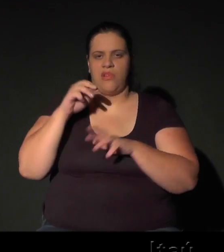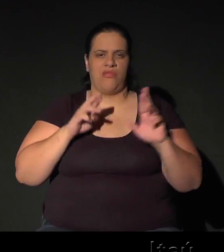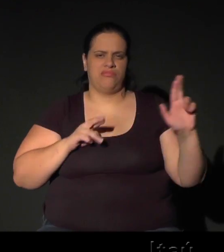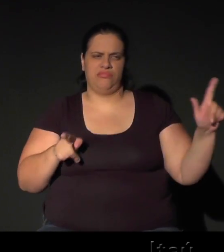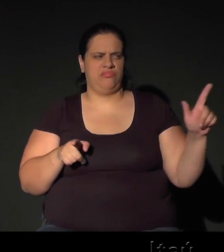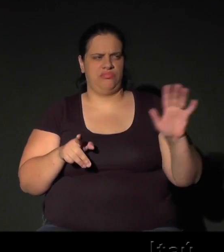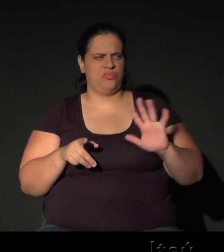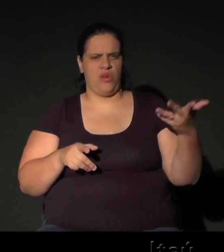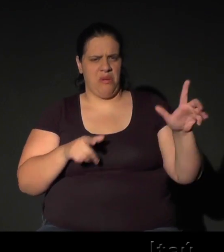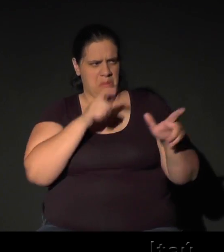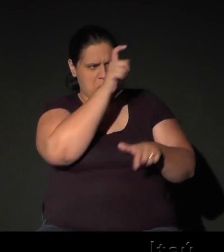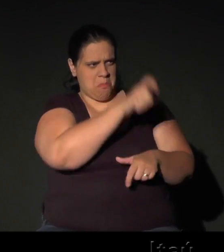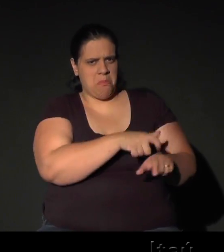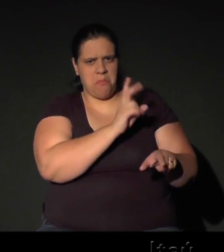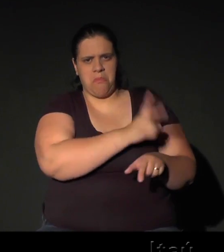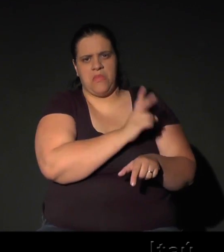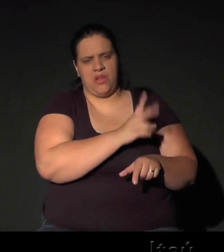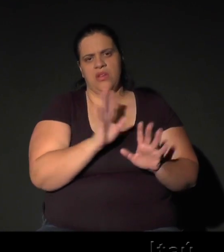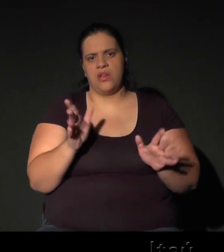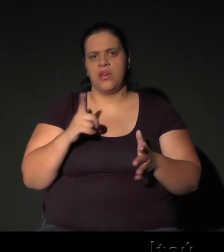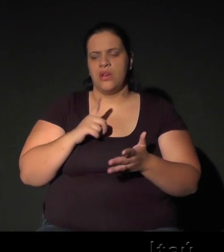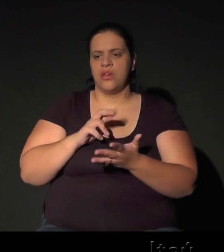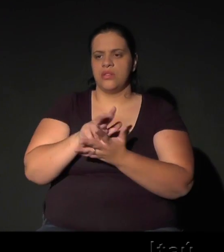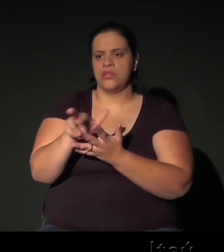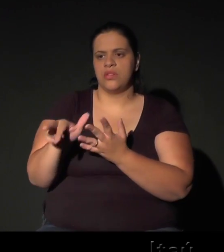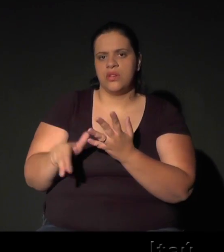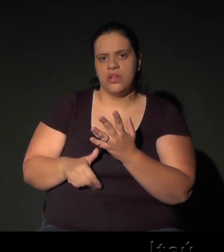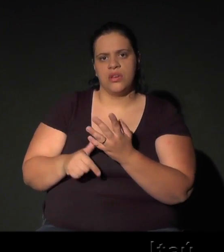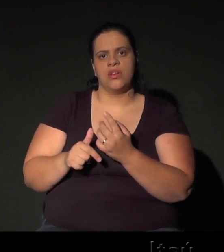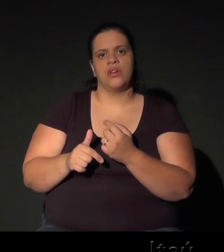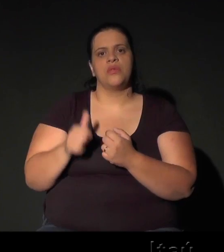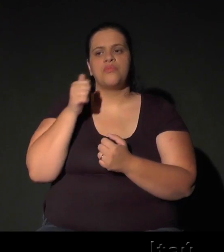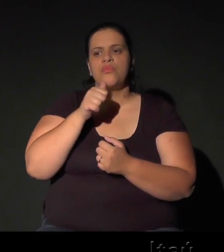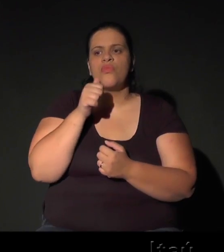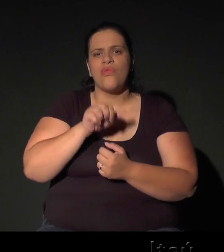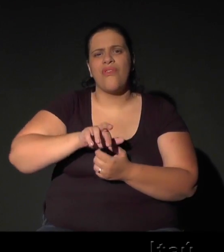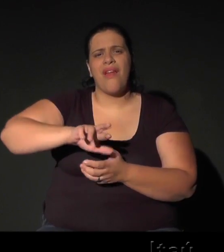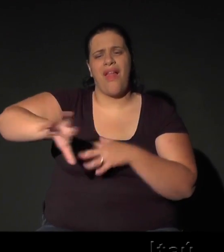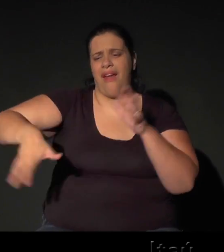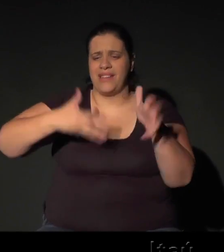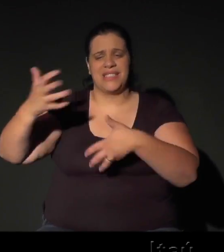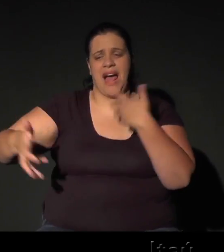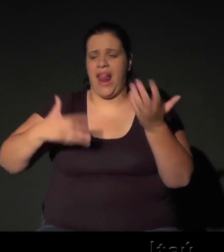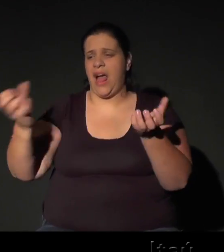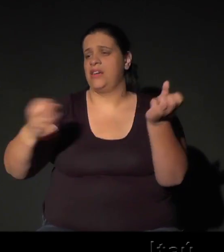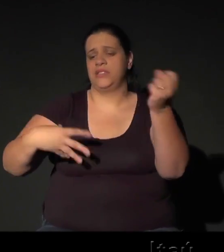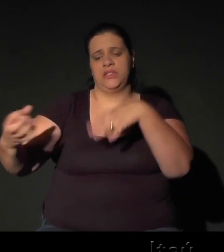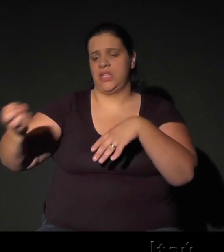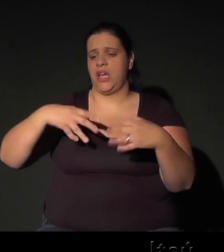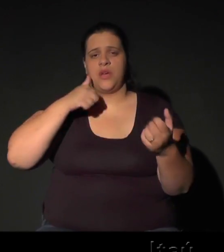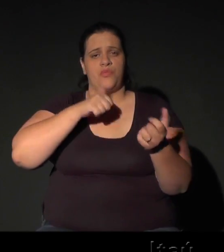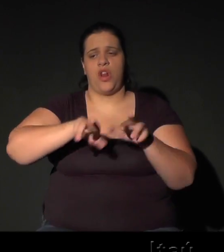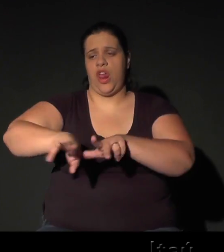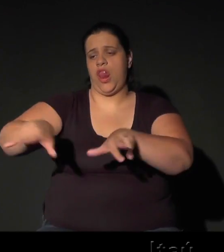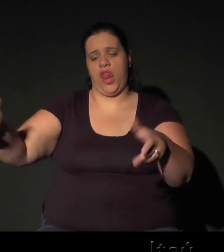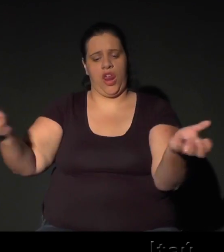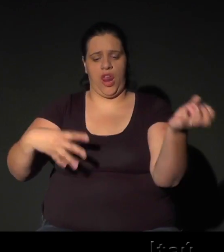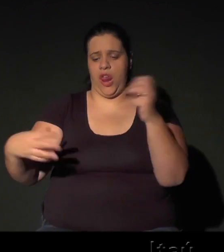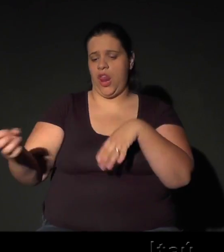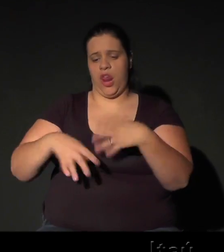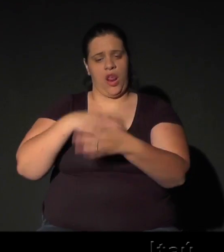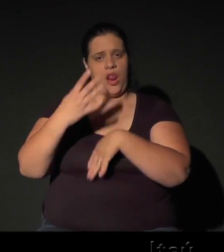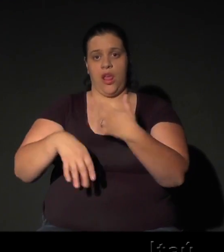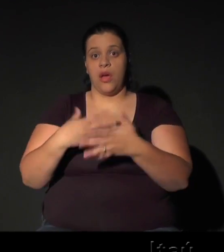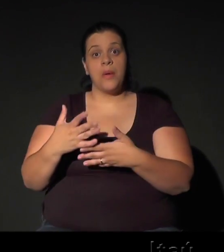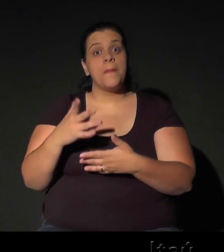mestrado eu tô falando de Bá butler Angela Davis B rook para diz qual é uma sal ada de frutas assim absurda e o